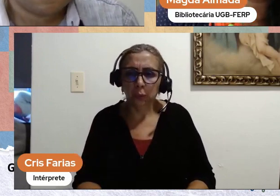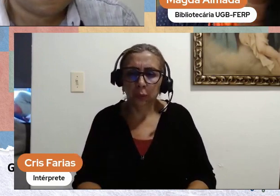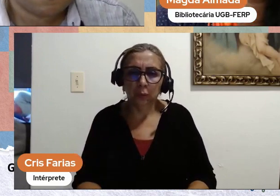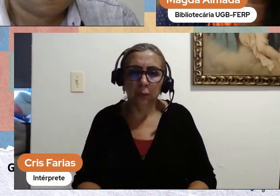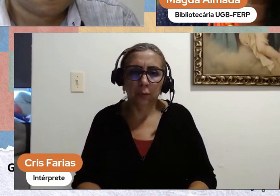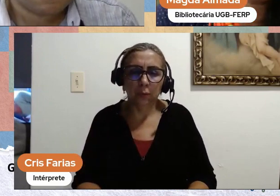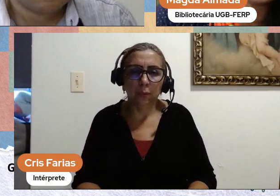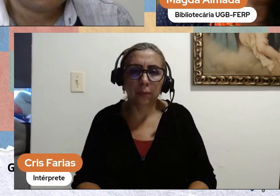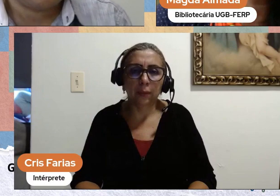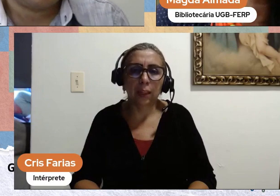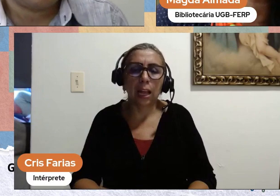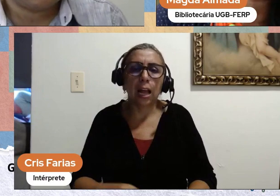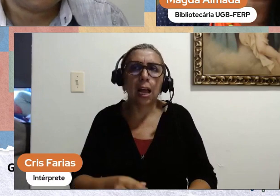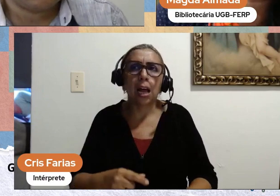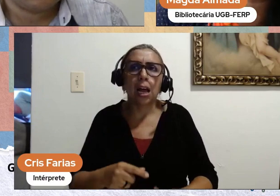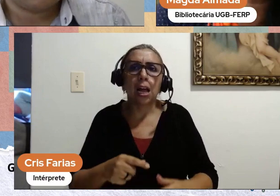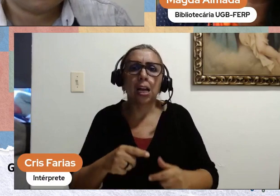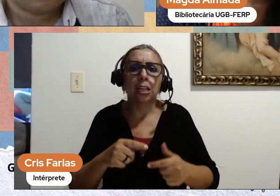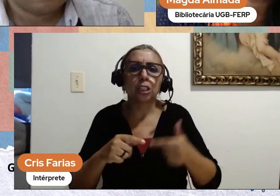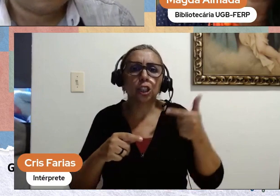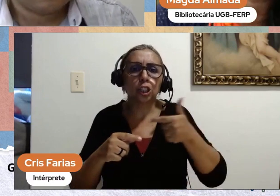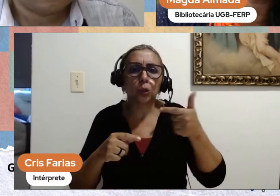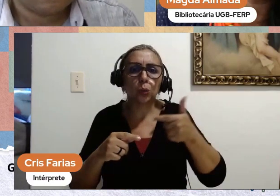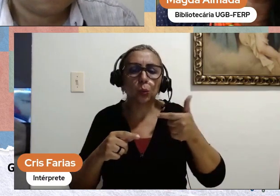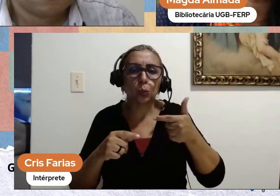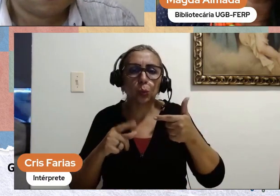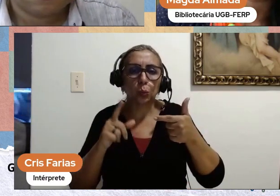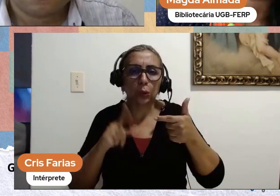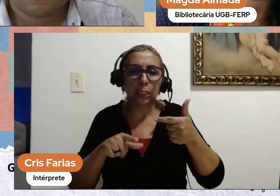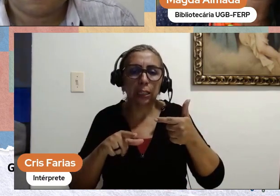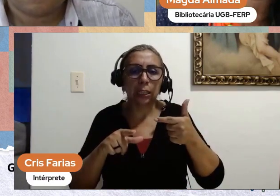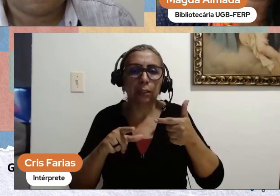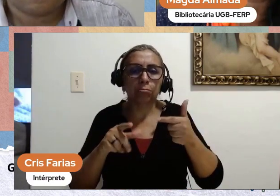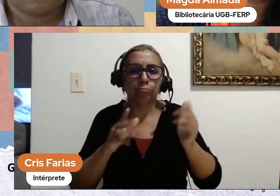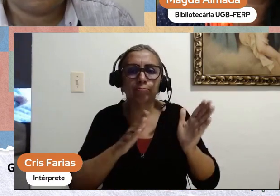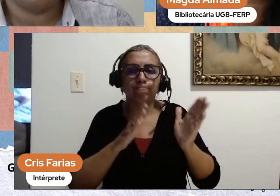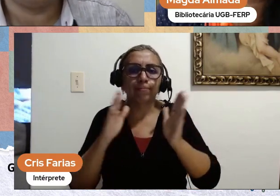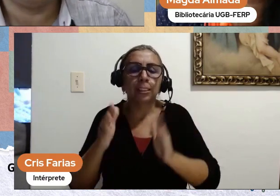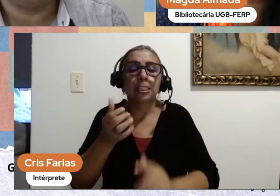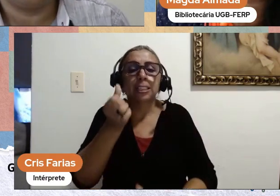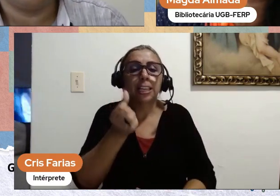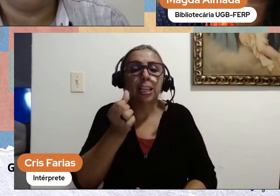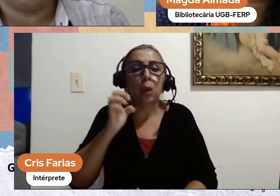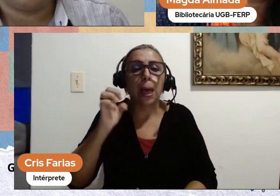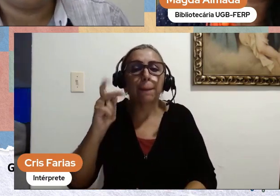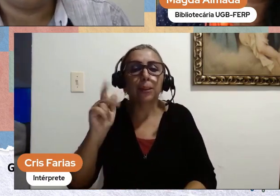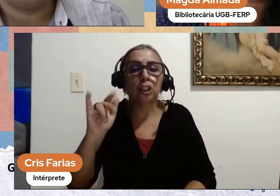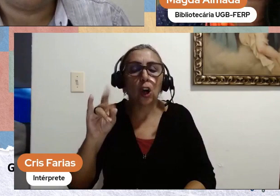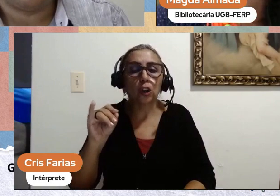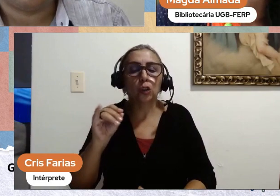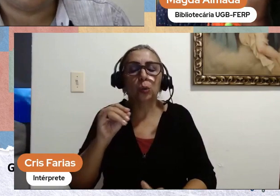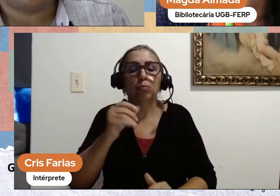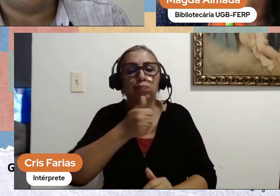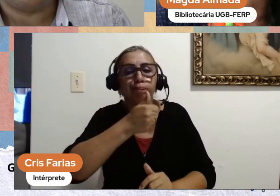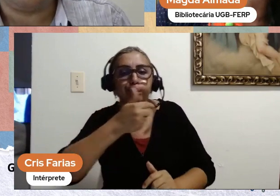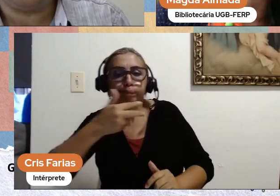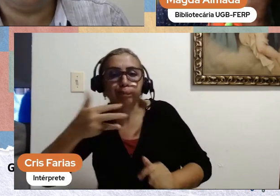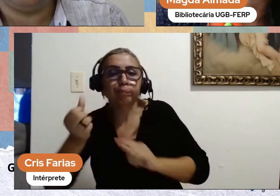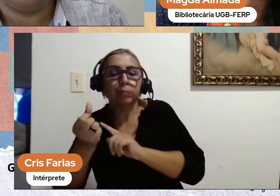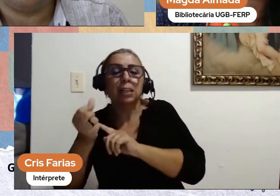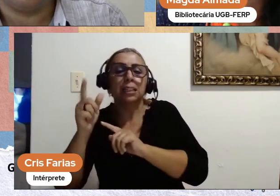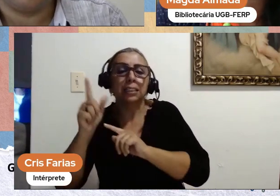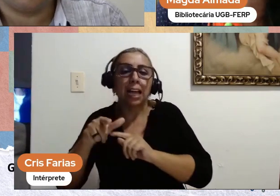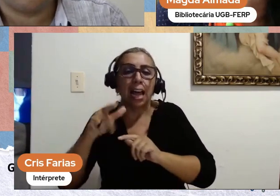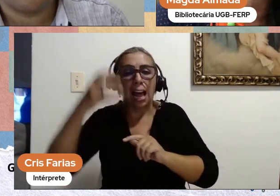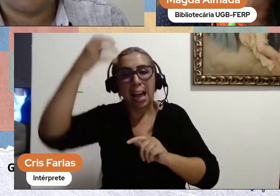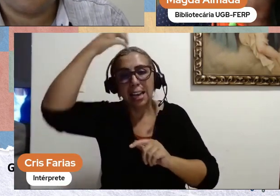a segunda temporada, sexto episódio da Rainha Elizabeth. Eles conseguiram achar em volta de todo o território,